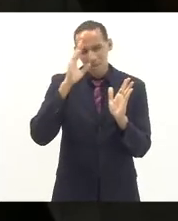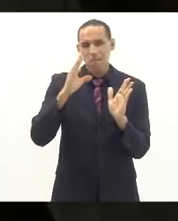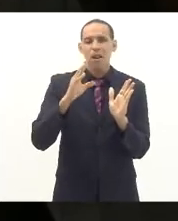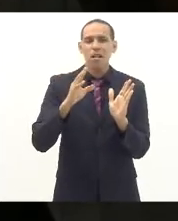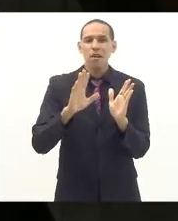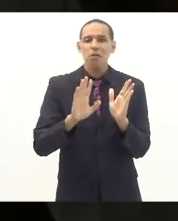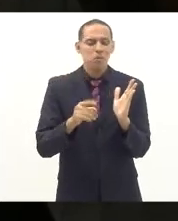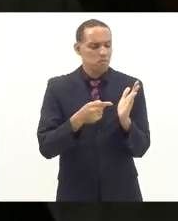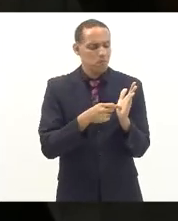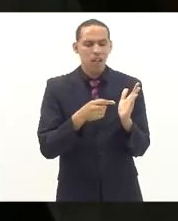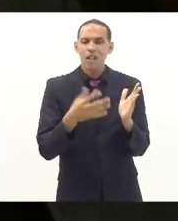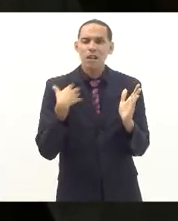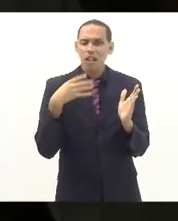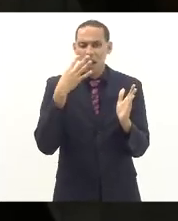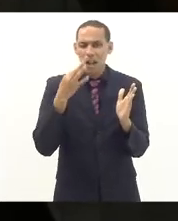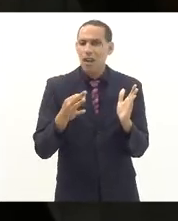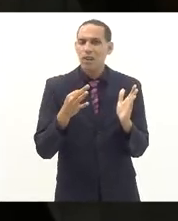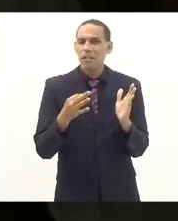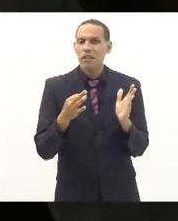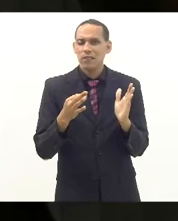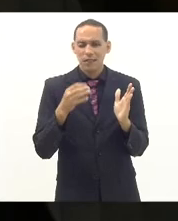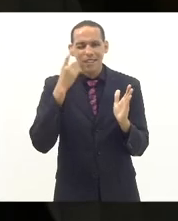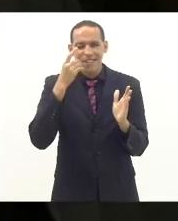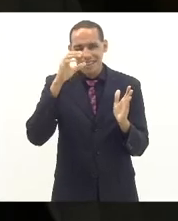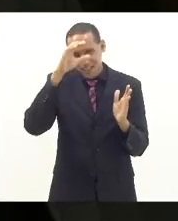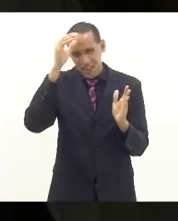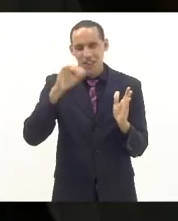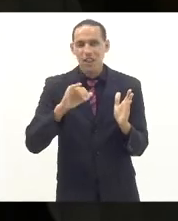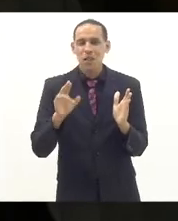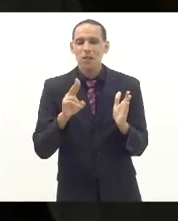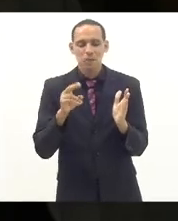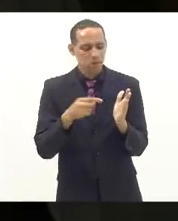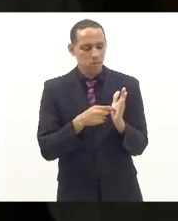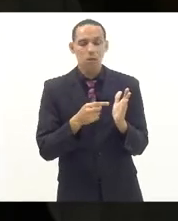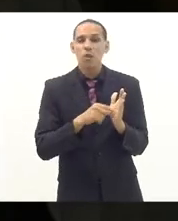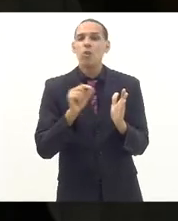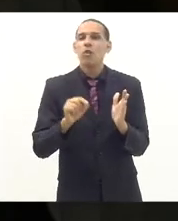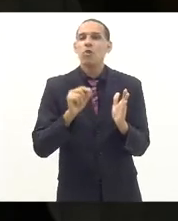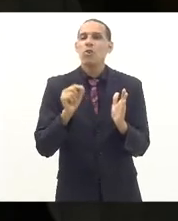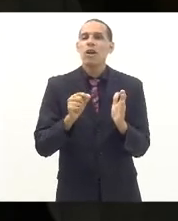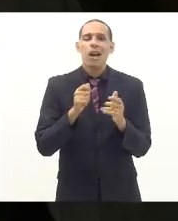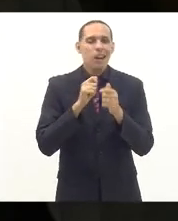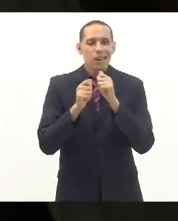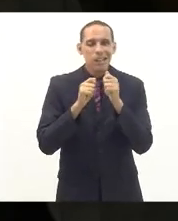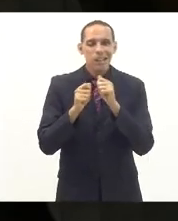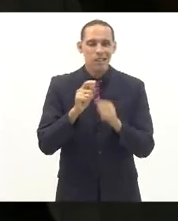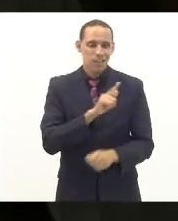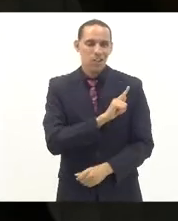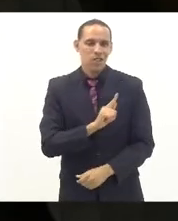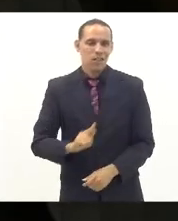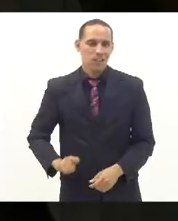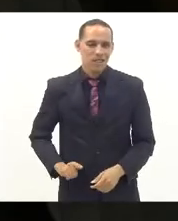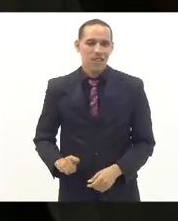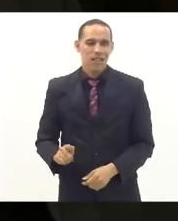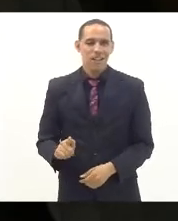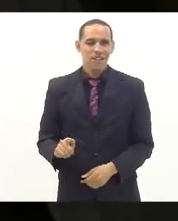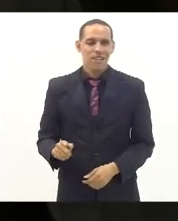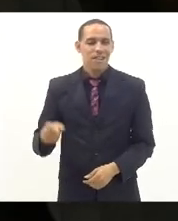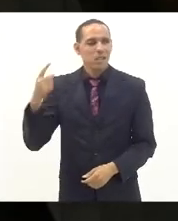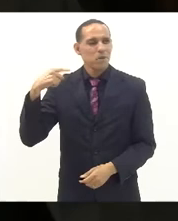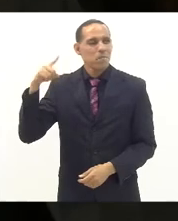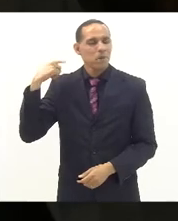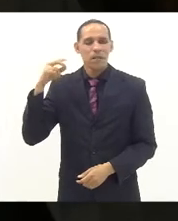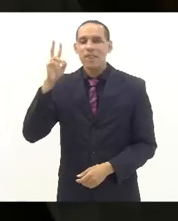e chamou a atenção Deputado a tia Ju é a entrevista concedida pelo Governador na última